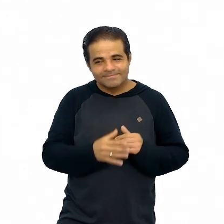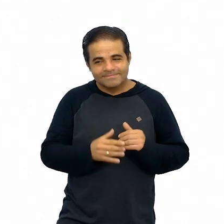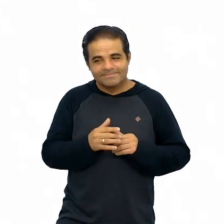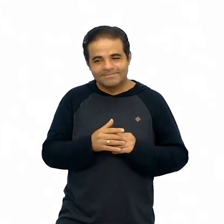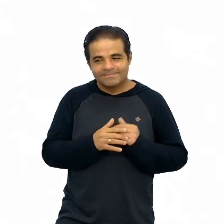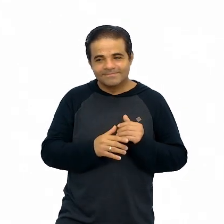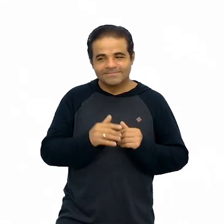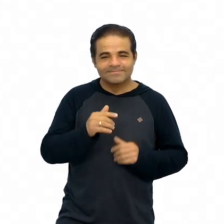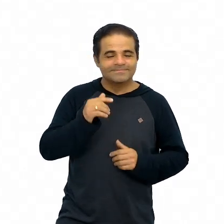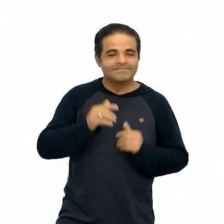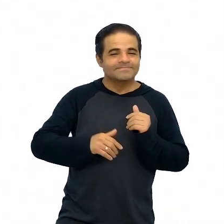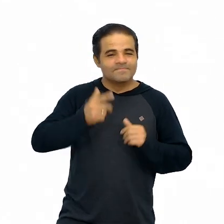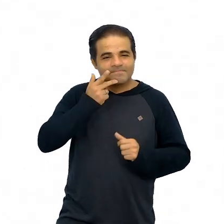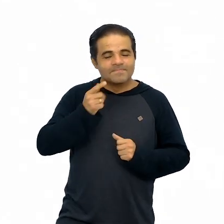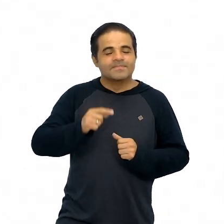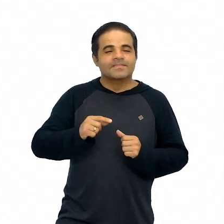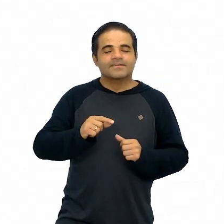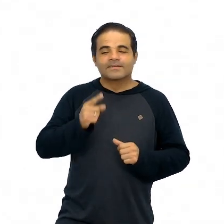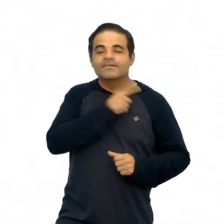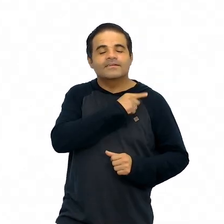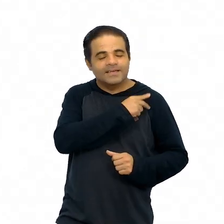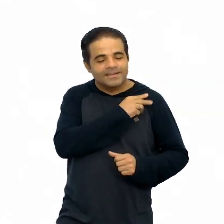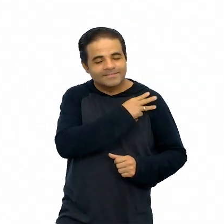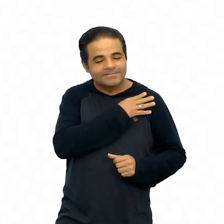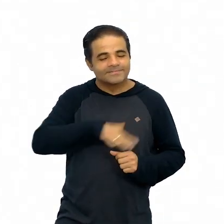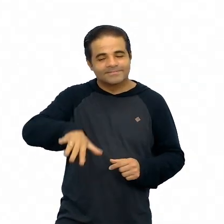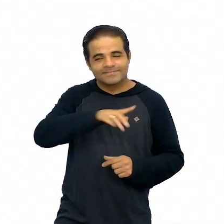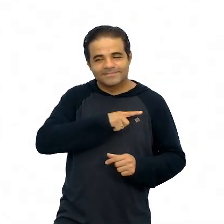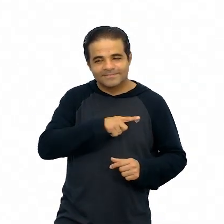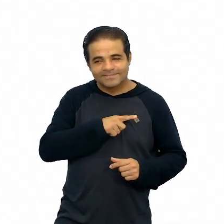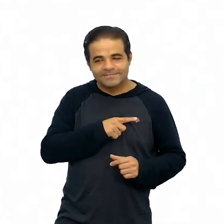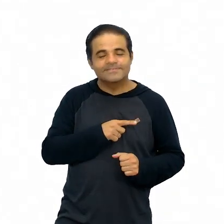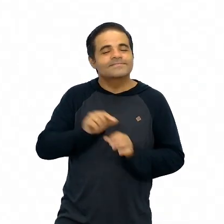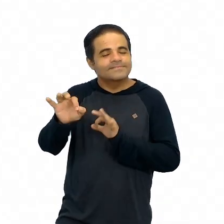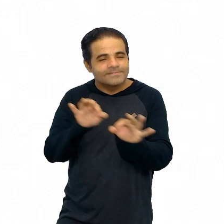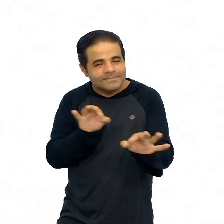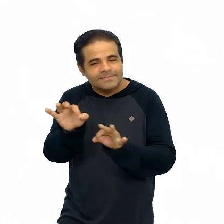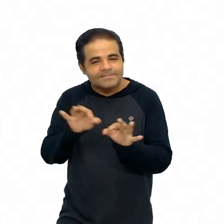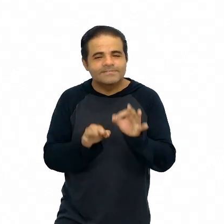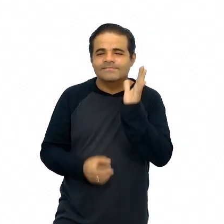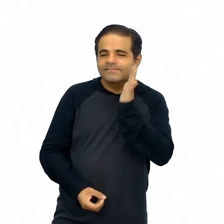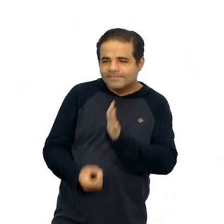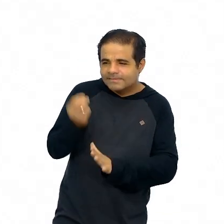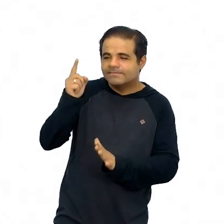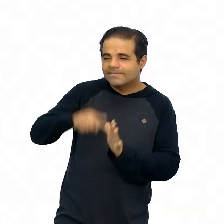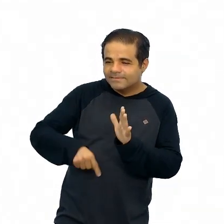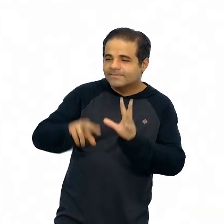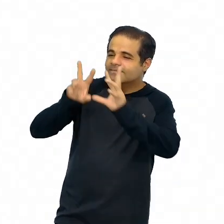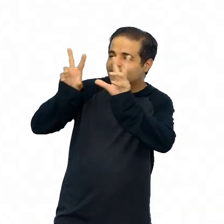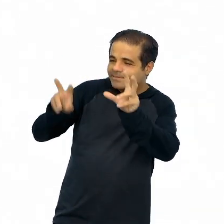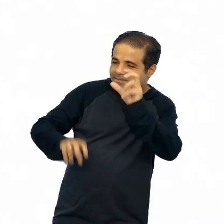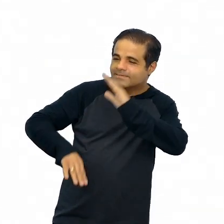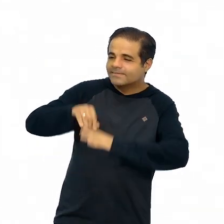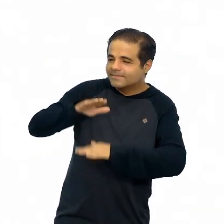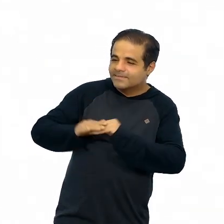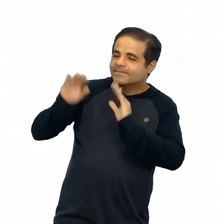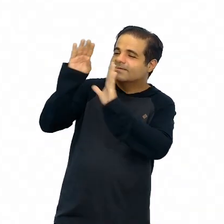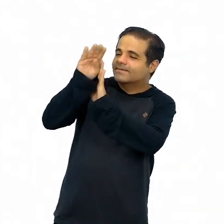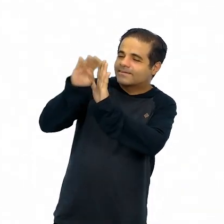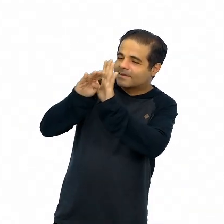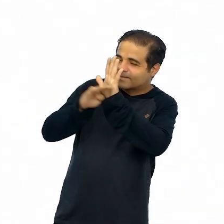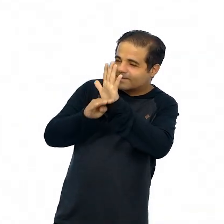do ensino fundamental, dos anos finais. Resolver e elaborar situações, problema